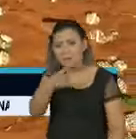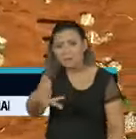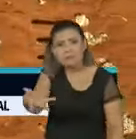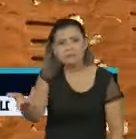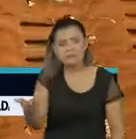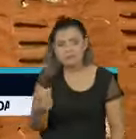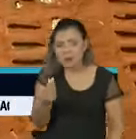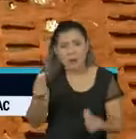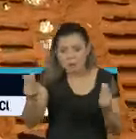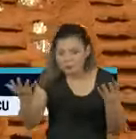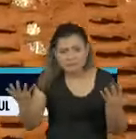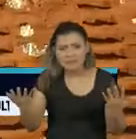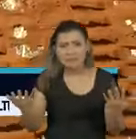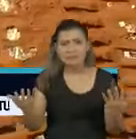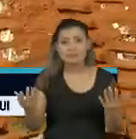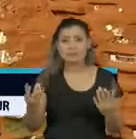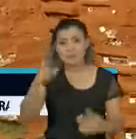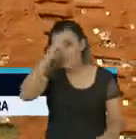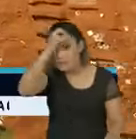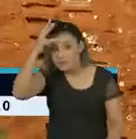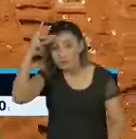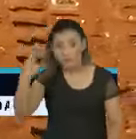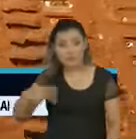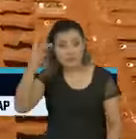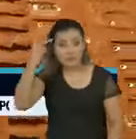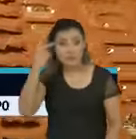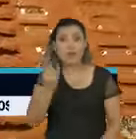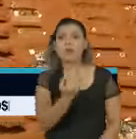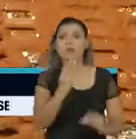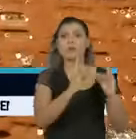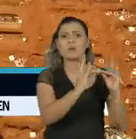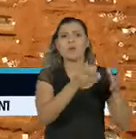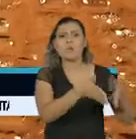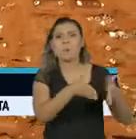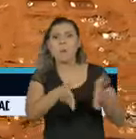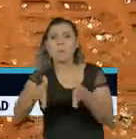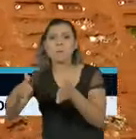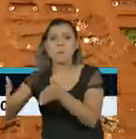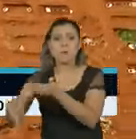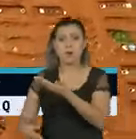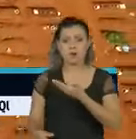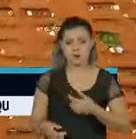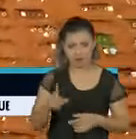A Prefeitura de São Paulo nega que o número expressivo de covas abertas no cemitério da Vila